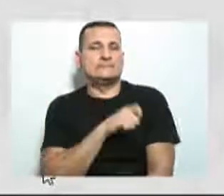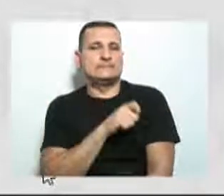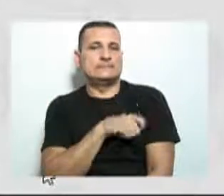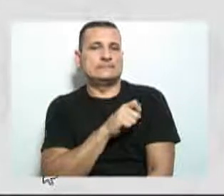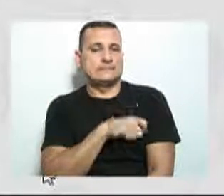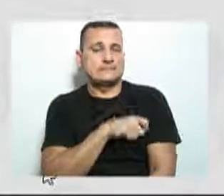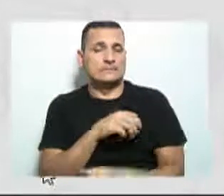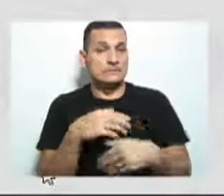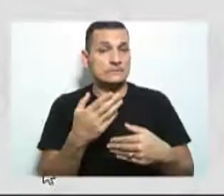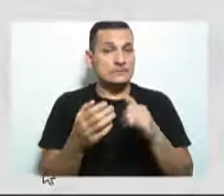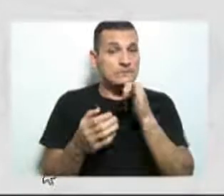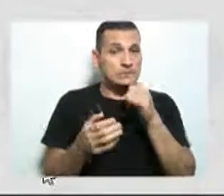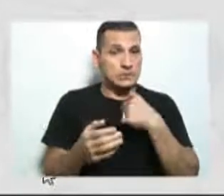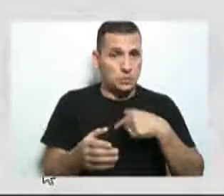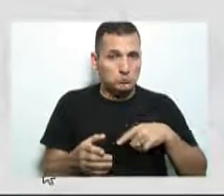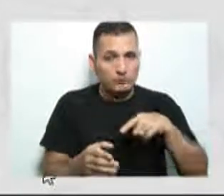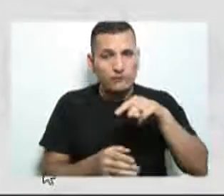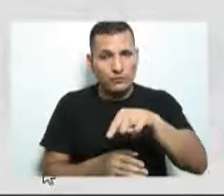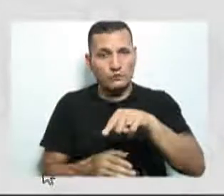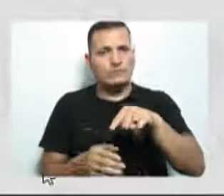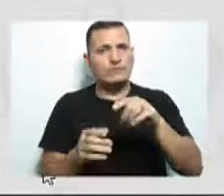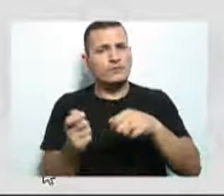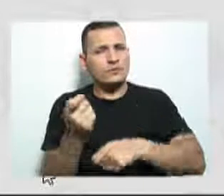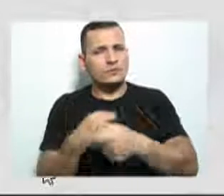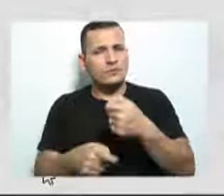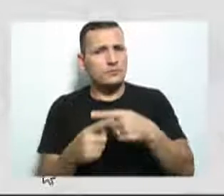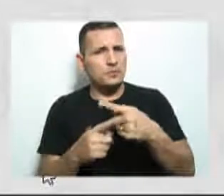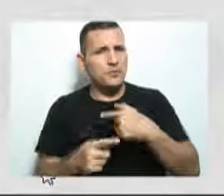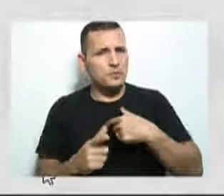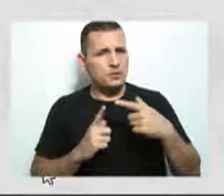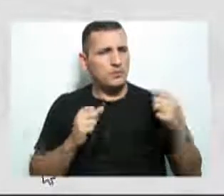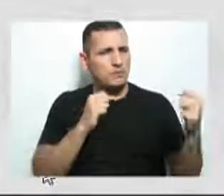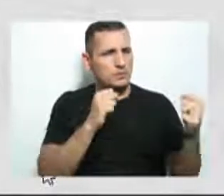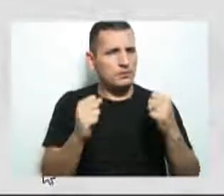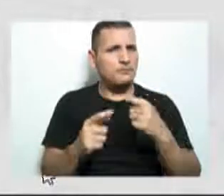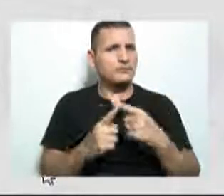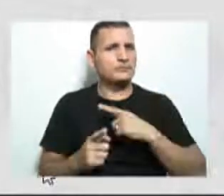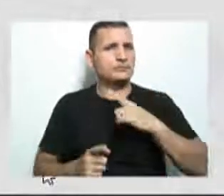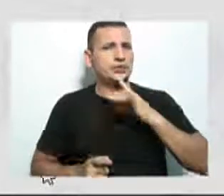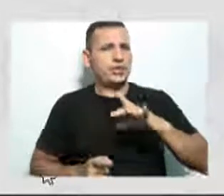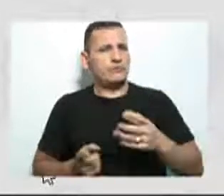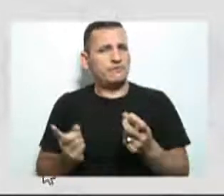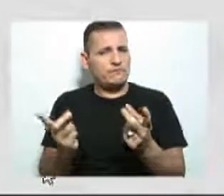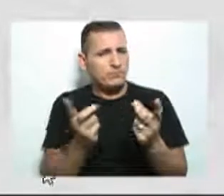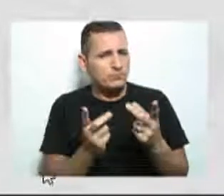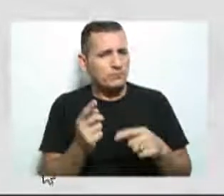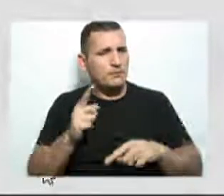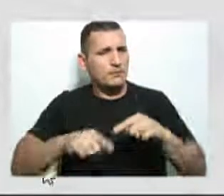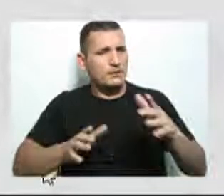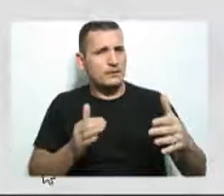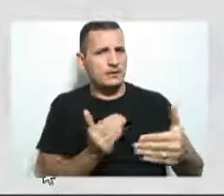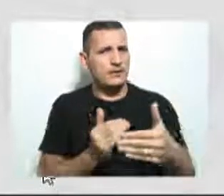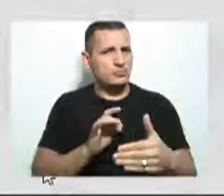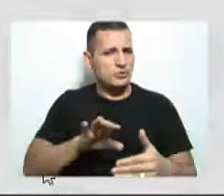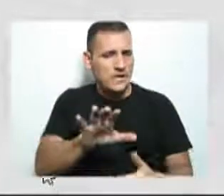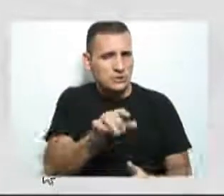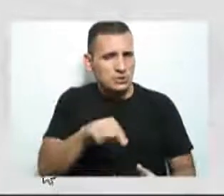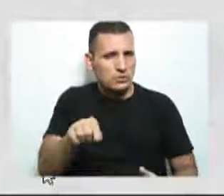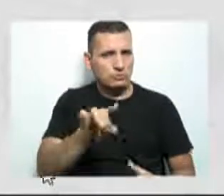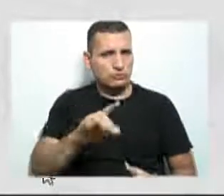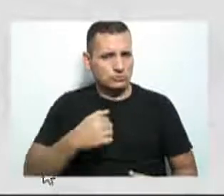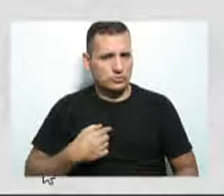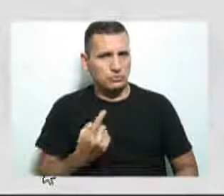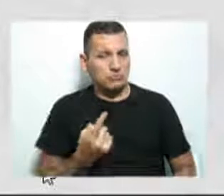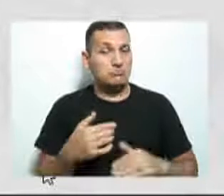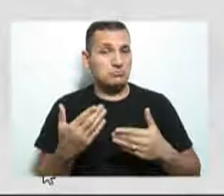se eu chego numa negociação porque eu tenho um poder, porque só eu vendo esse produto na região, não é? Então eu tenho poder